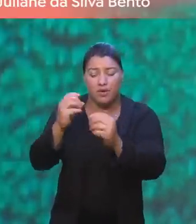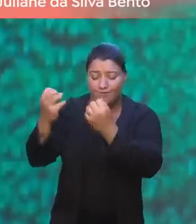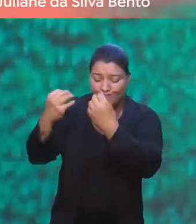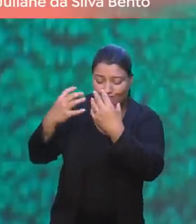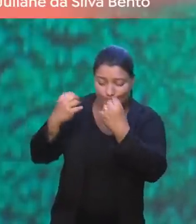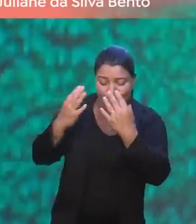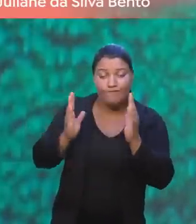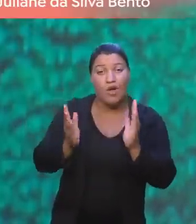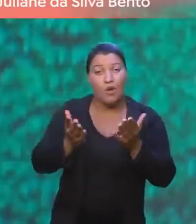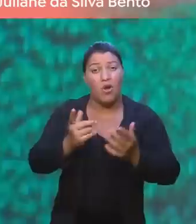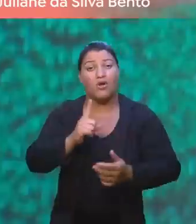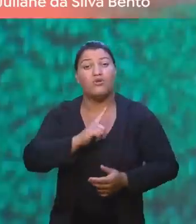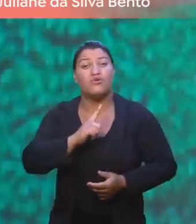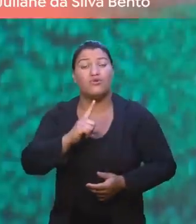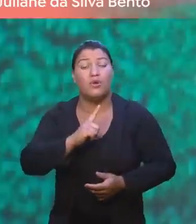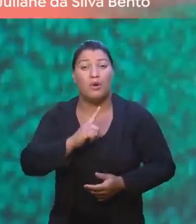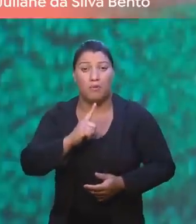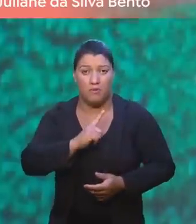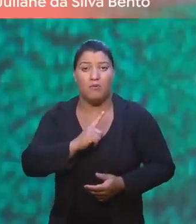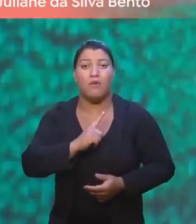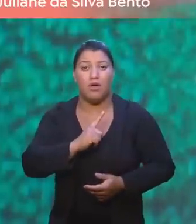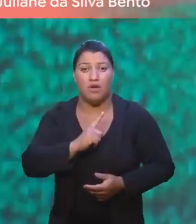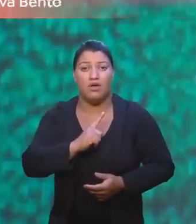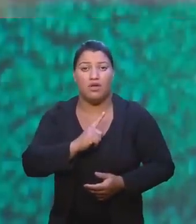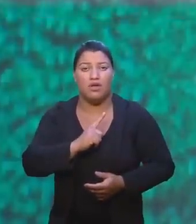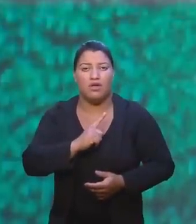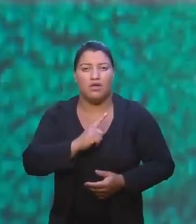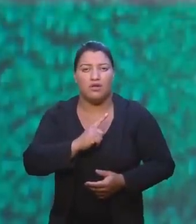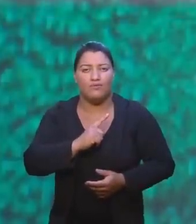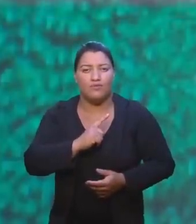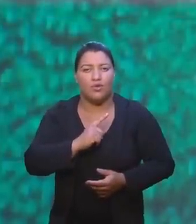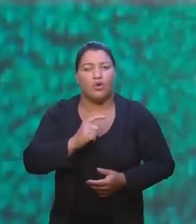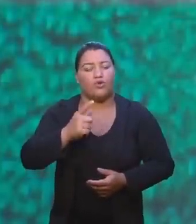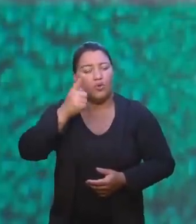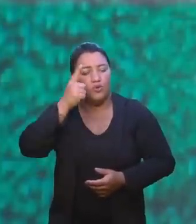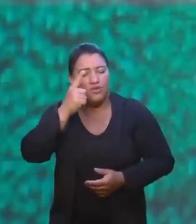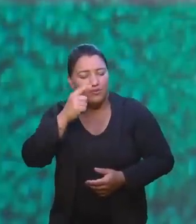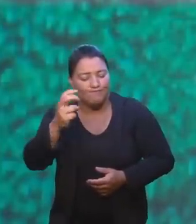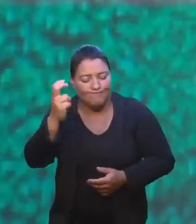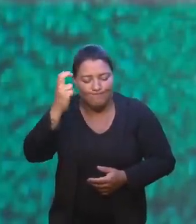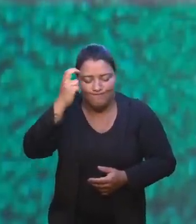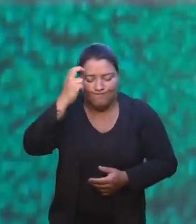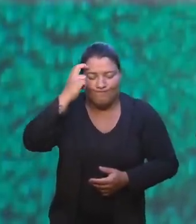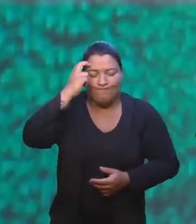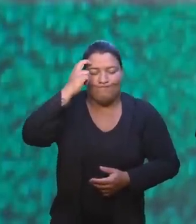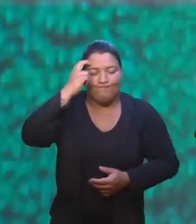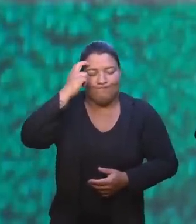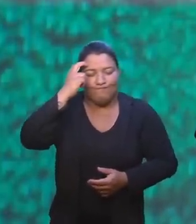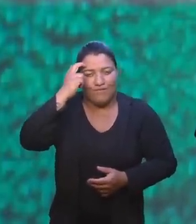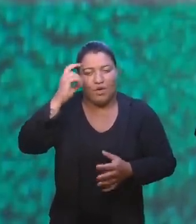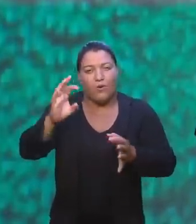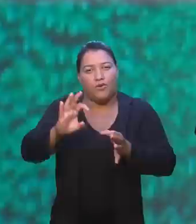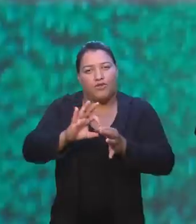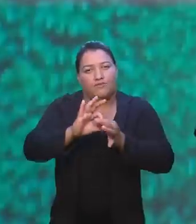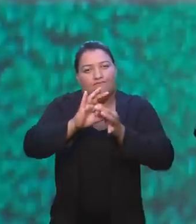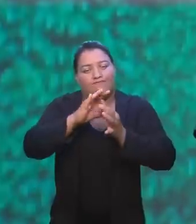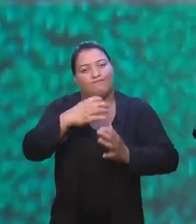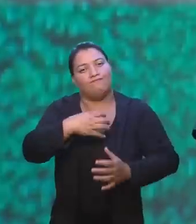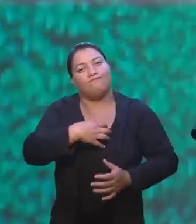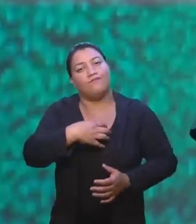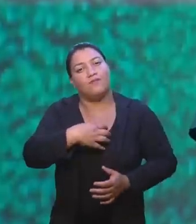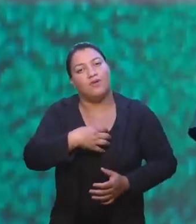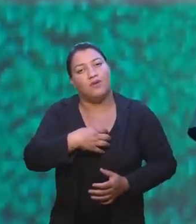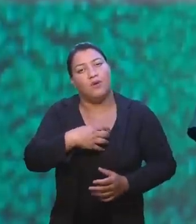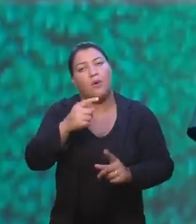recebidos, colocados em nossas inteligências, possam viajar aos nossos sentimentos, a fim